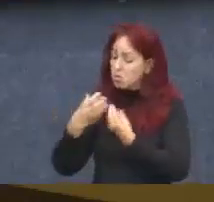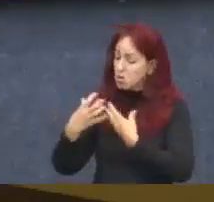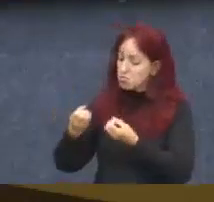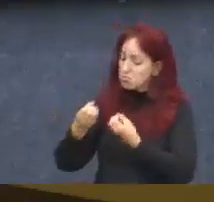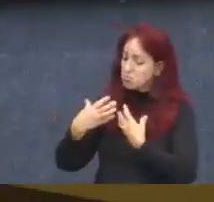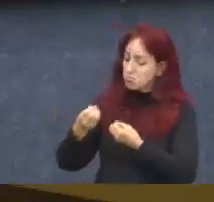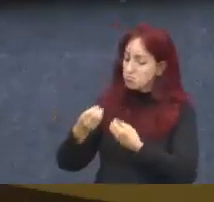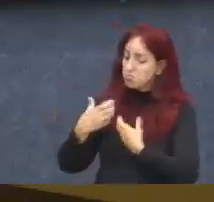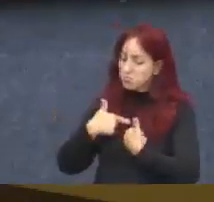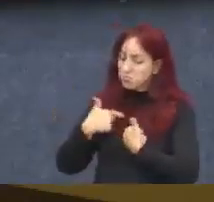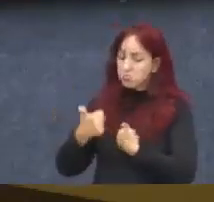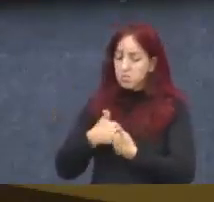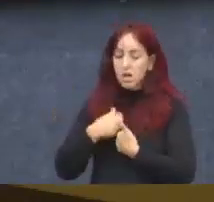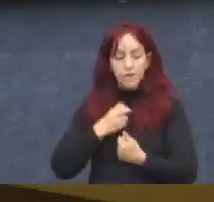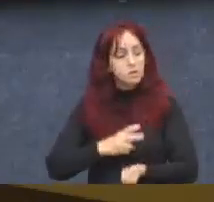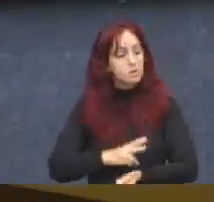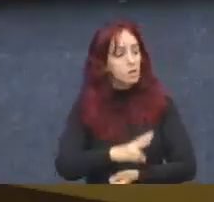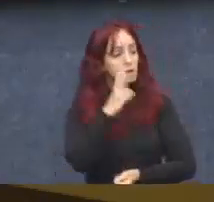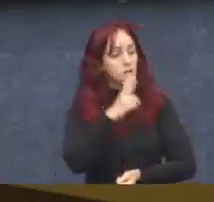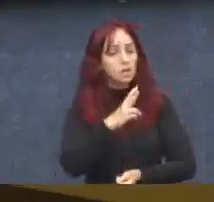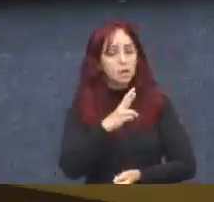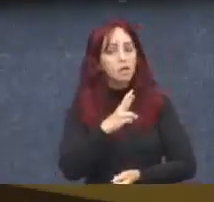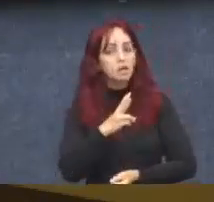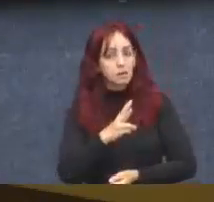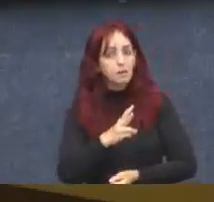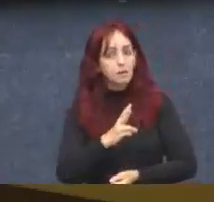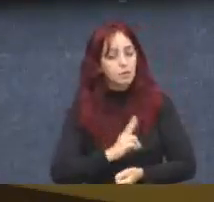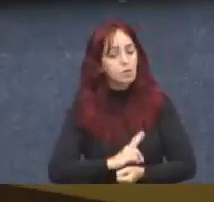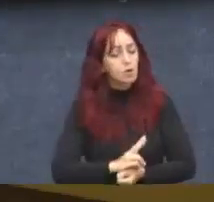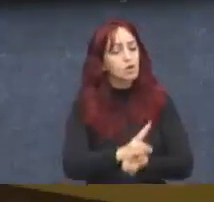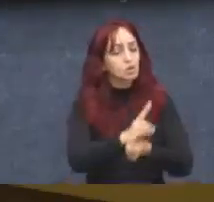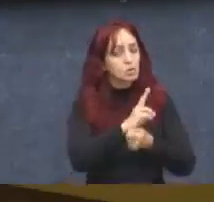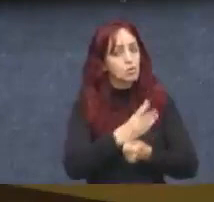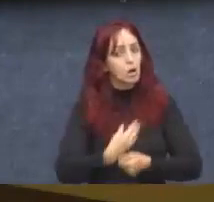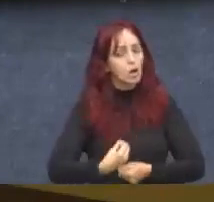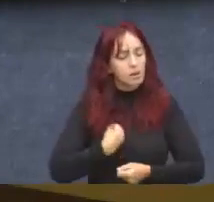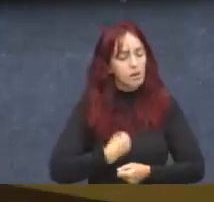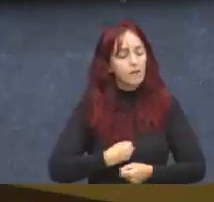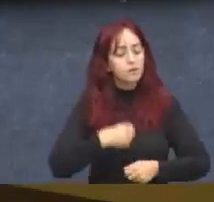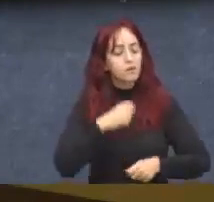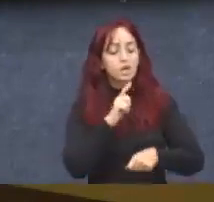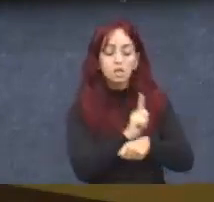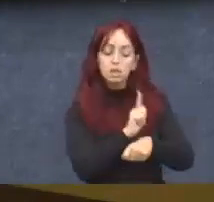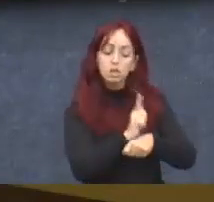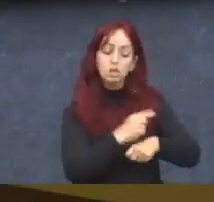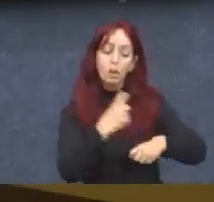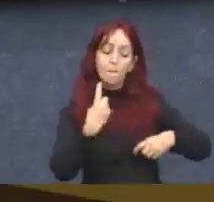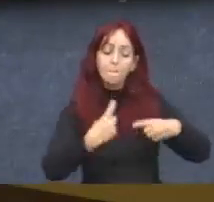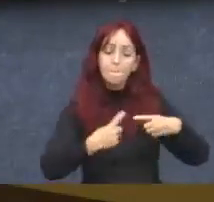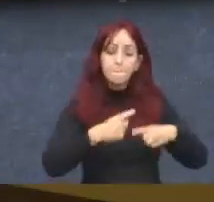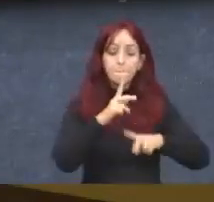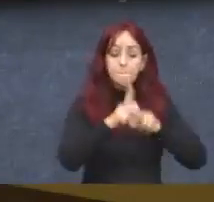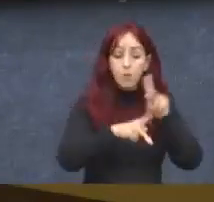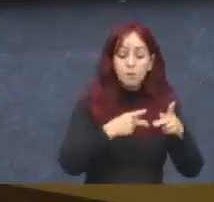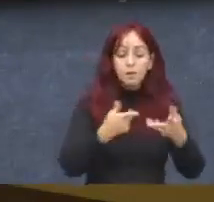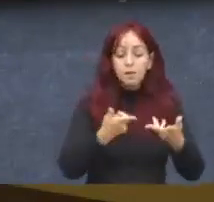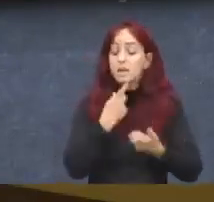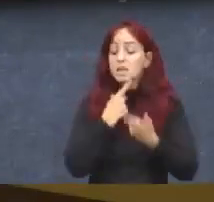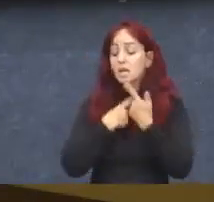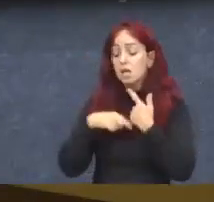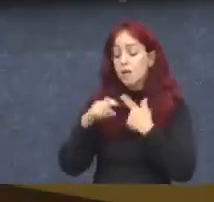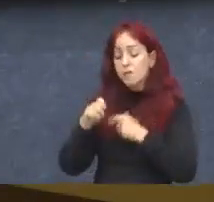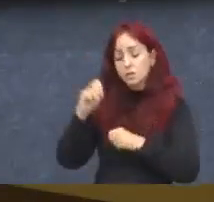gente foi seguindo em frente, não desanimou da vida pública, da gestão pública. Então, quero desejar sucesso